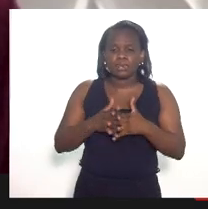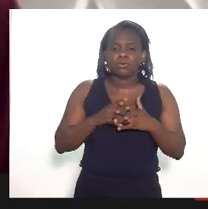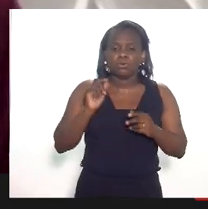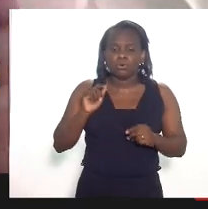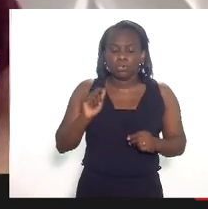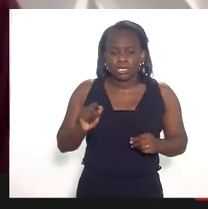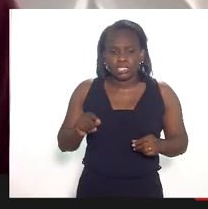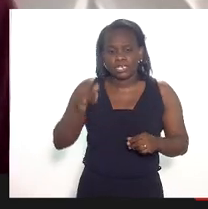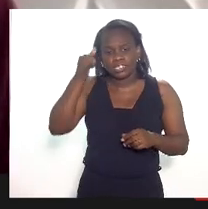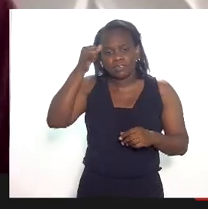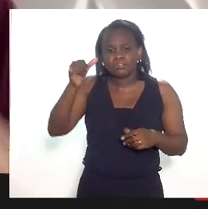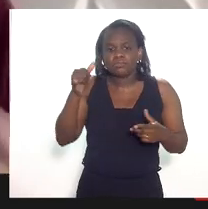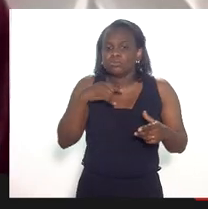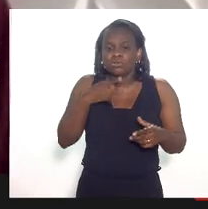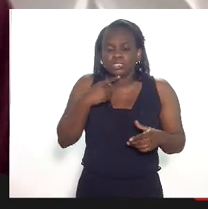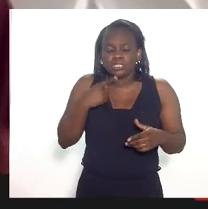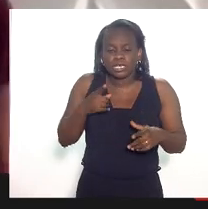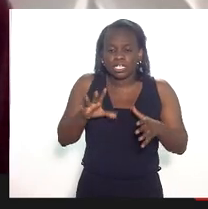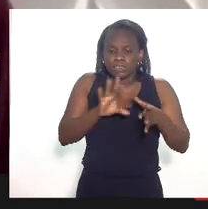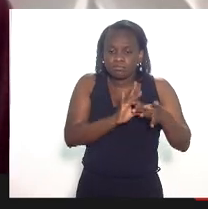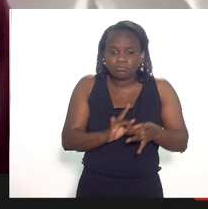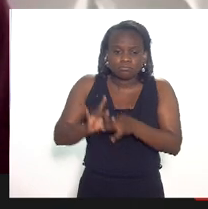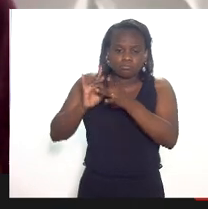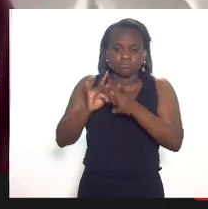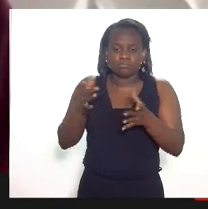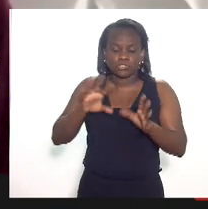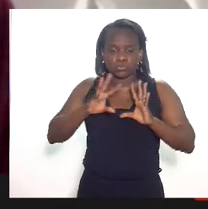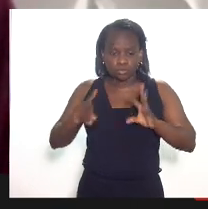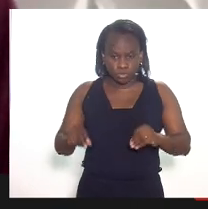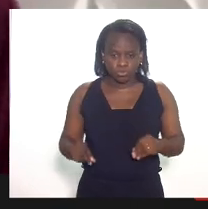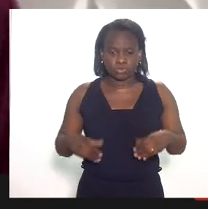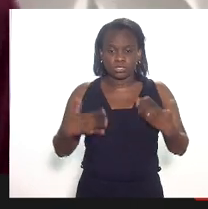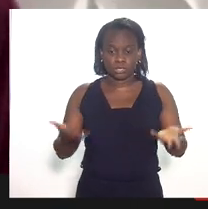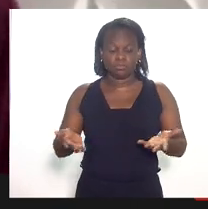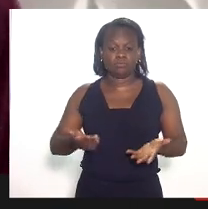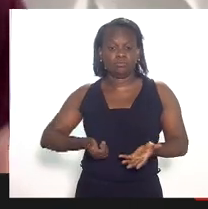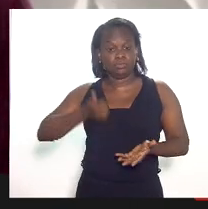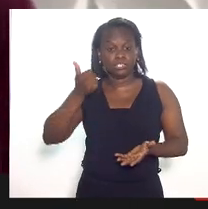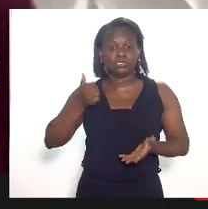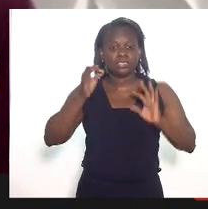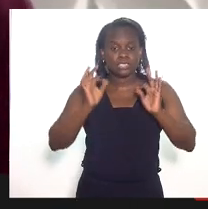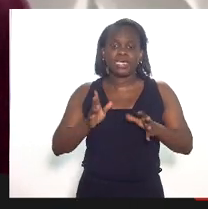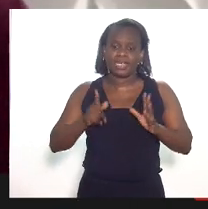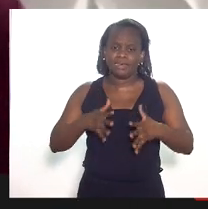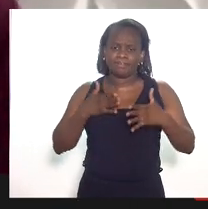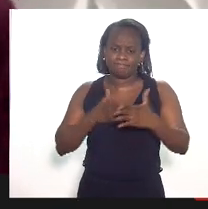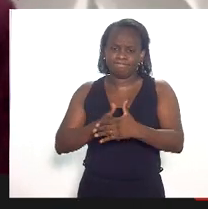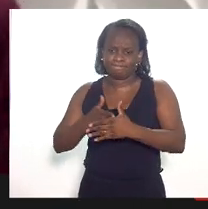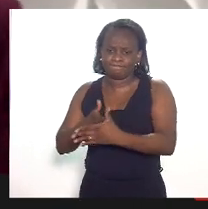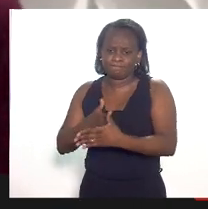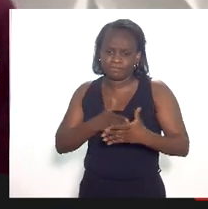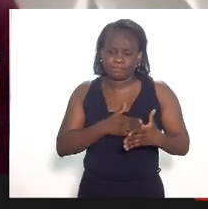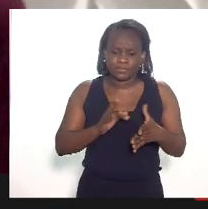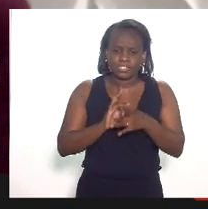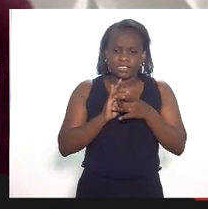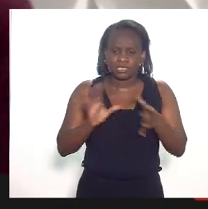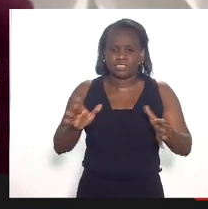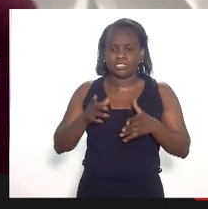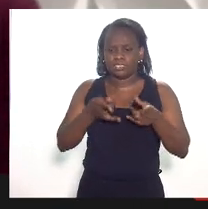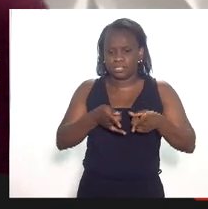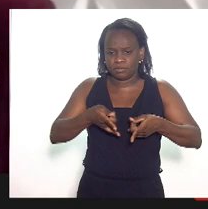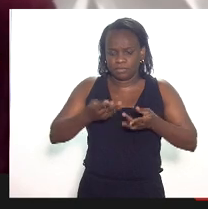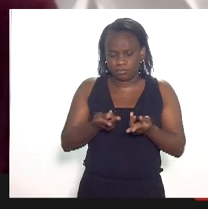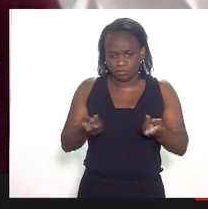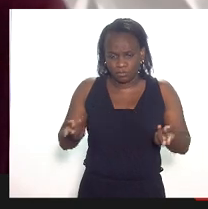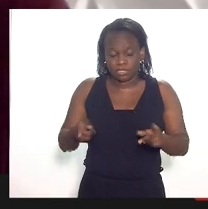essa unificação da regulação, que, sem dúvida nenhuma, é um entrave para a disponibilidade dos leitos.